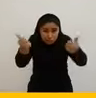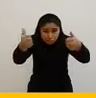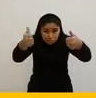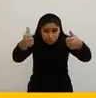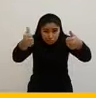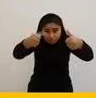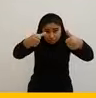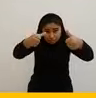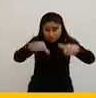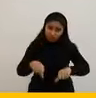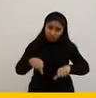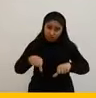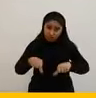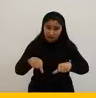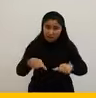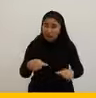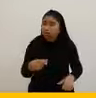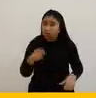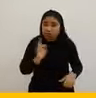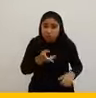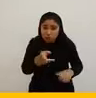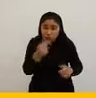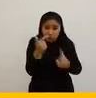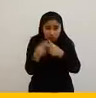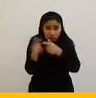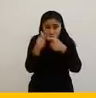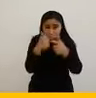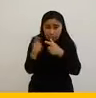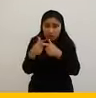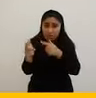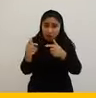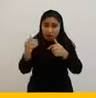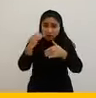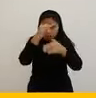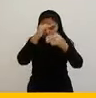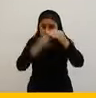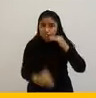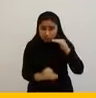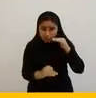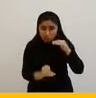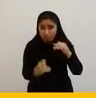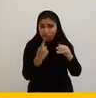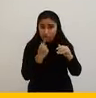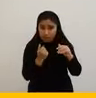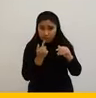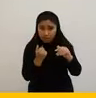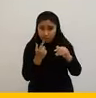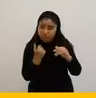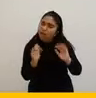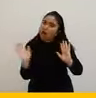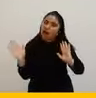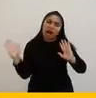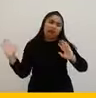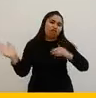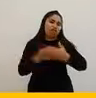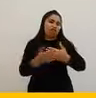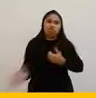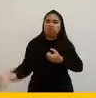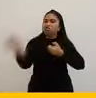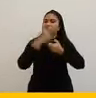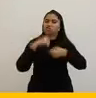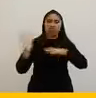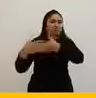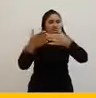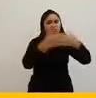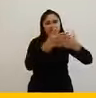observarmos os detalhamentos, podemos regredir para o estágio vermelho. E aí volta ao